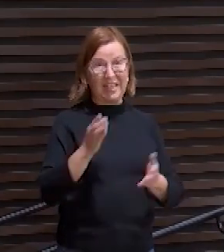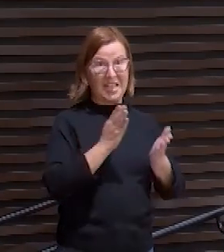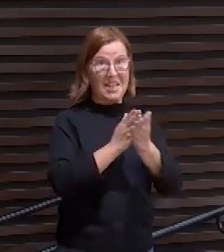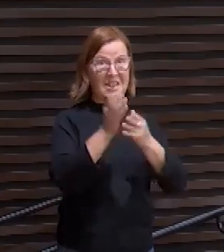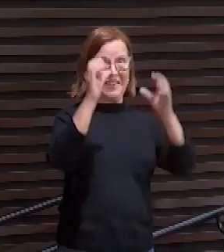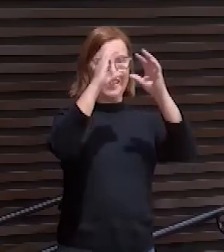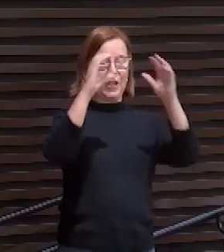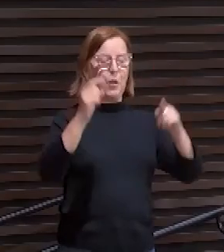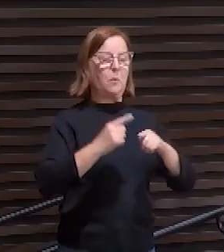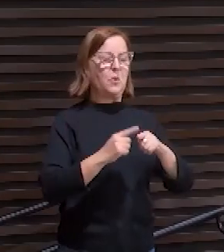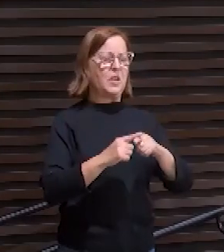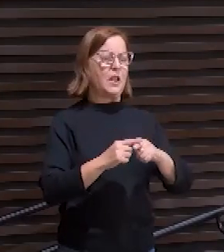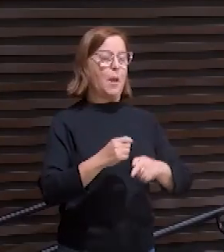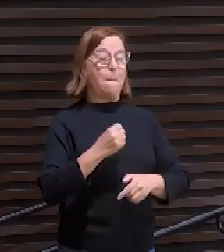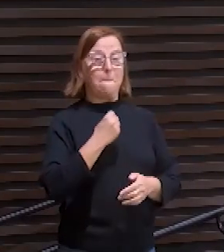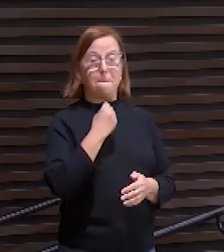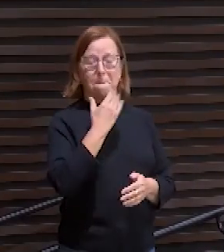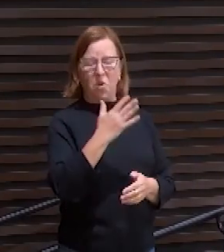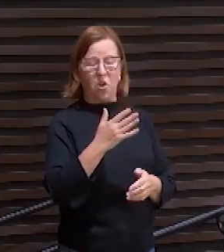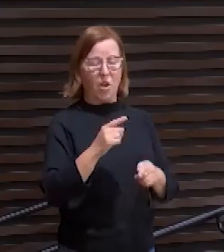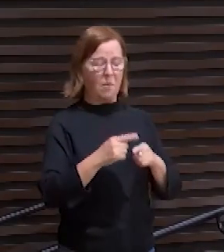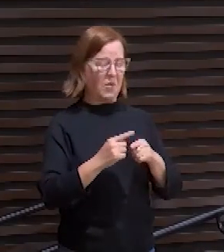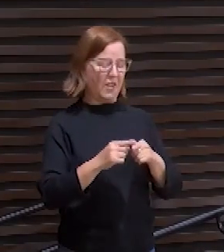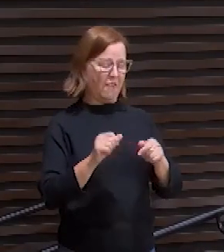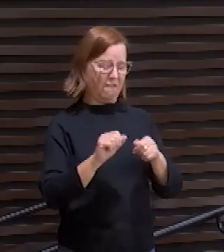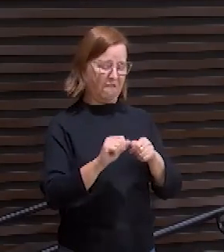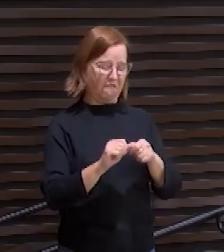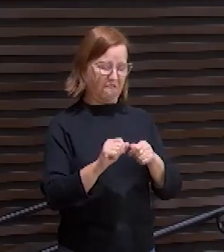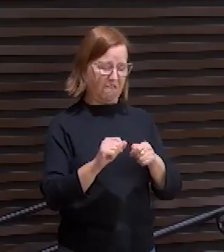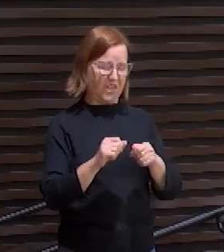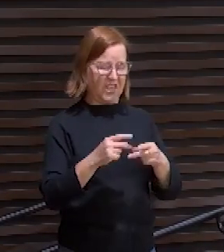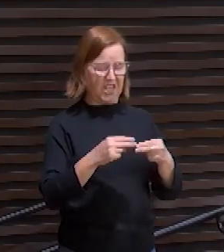porque é uma pessoa boa, porque fez isso, porque fez aquilo, porque...